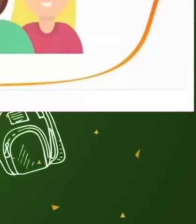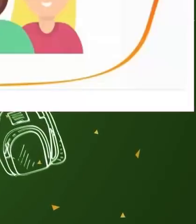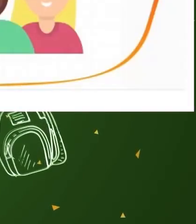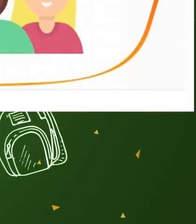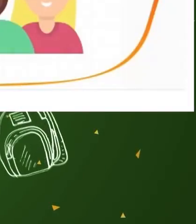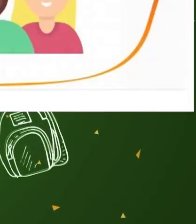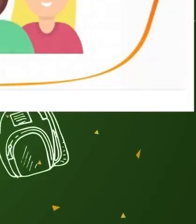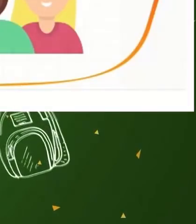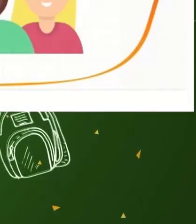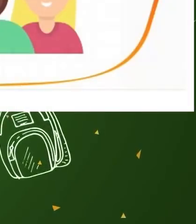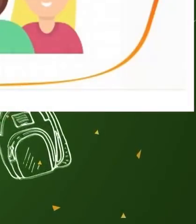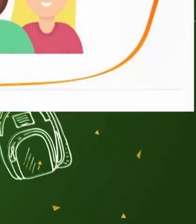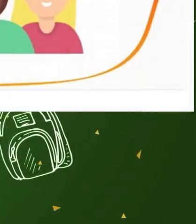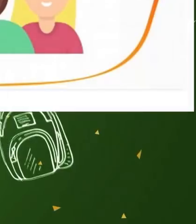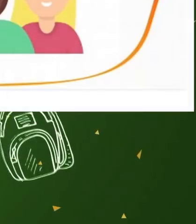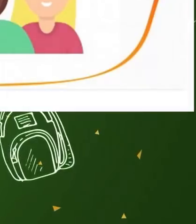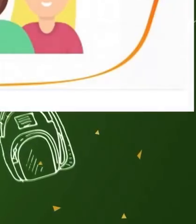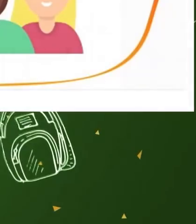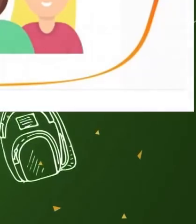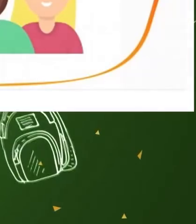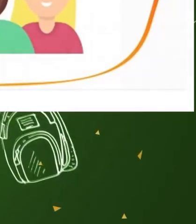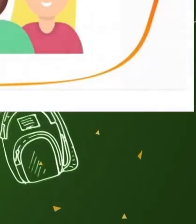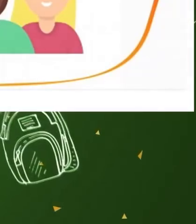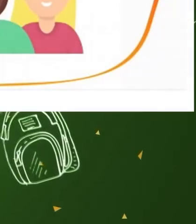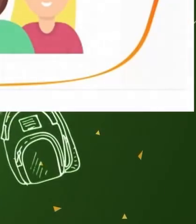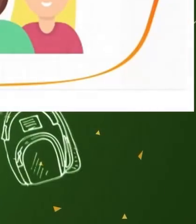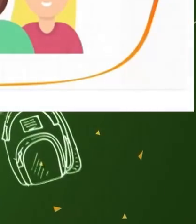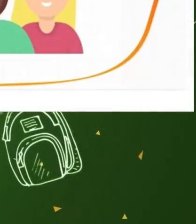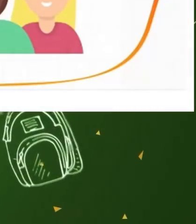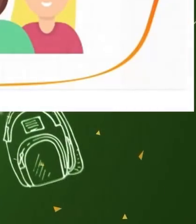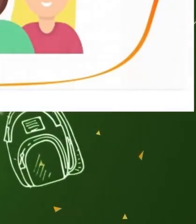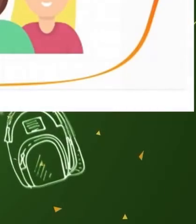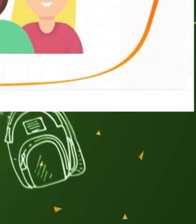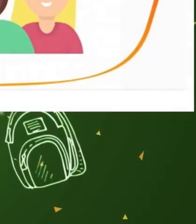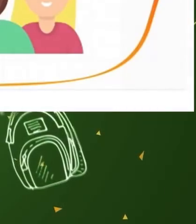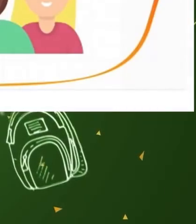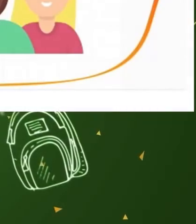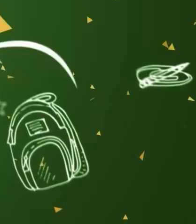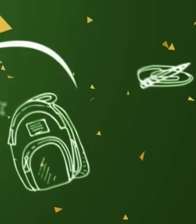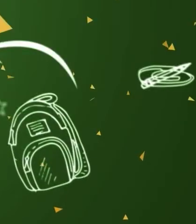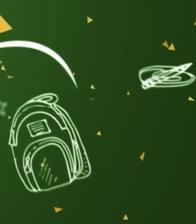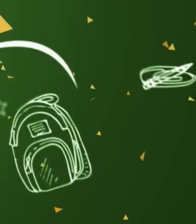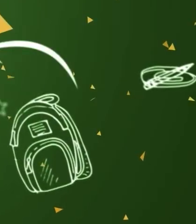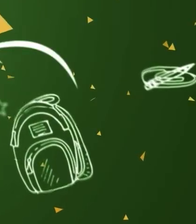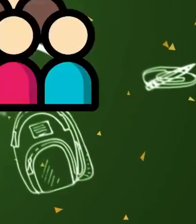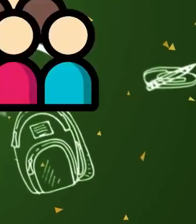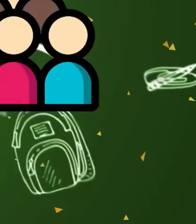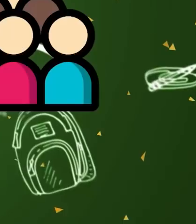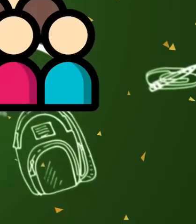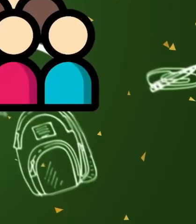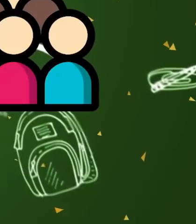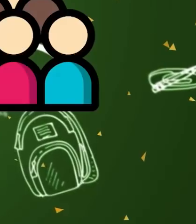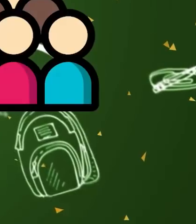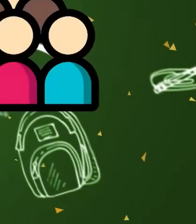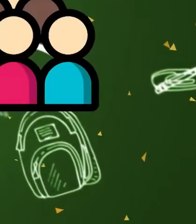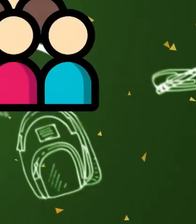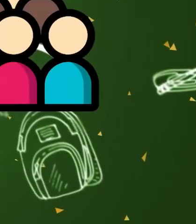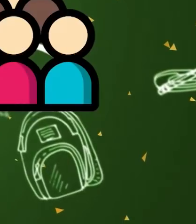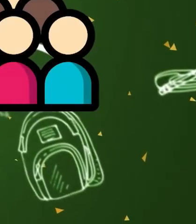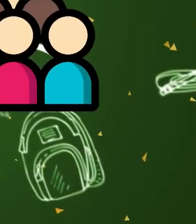E em relação à população, somam-se mais de